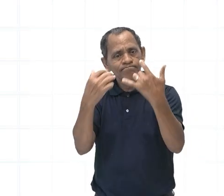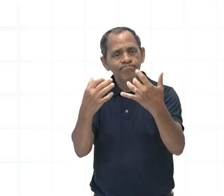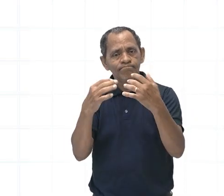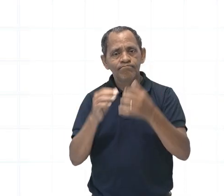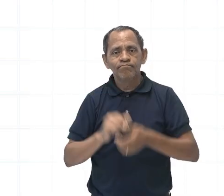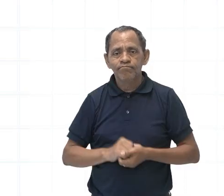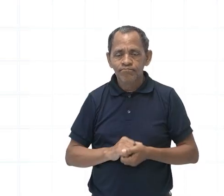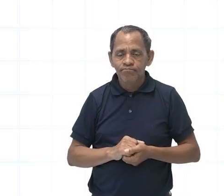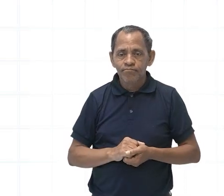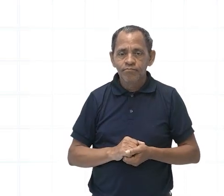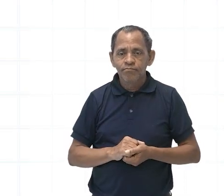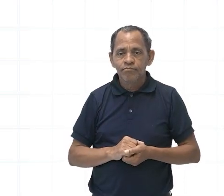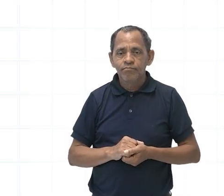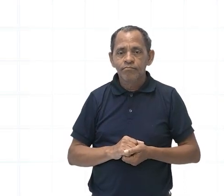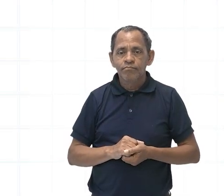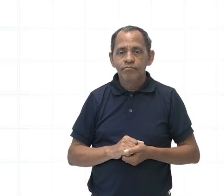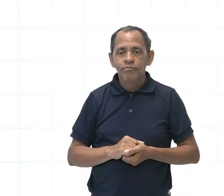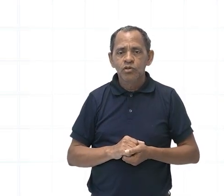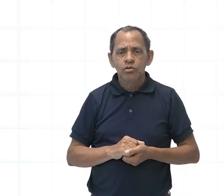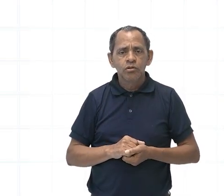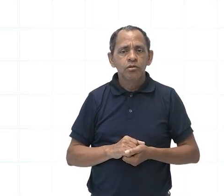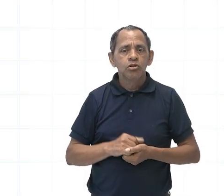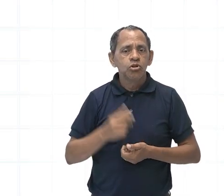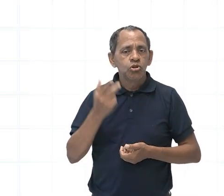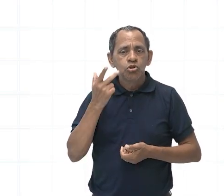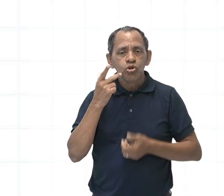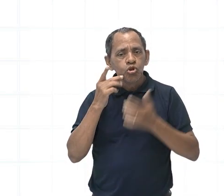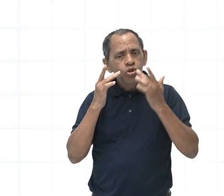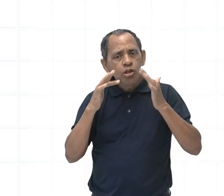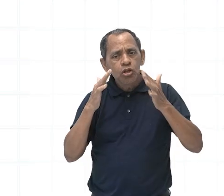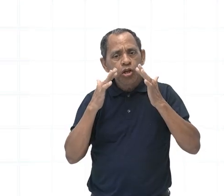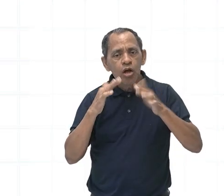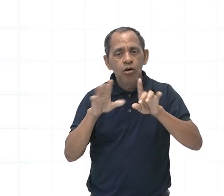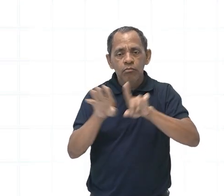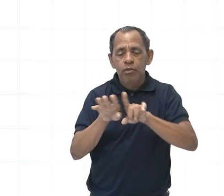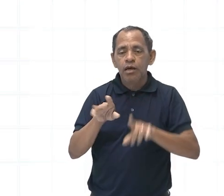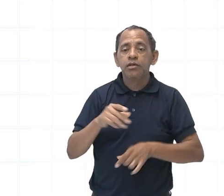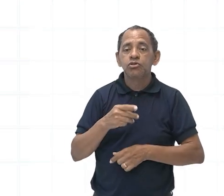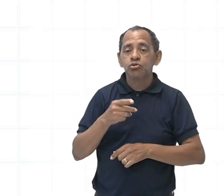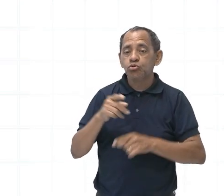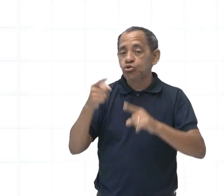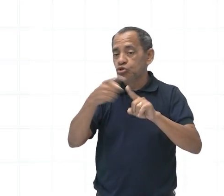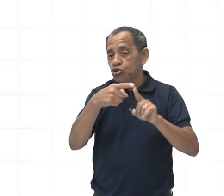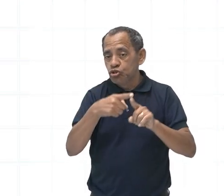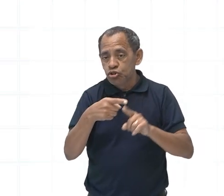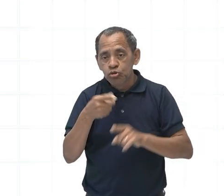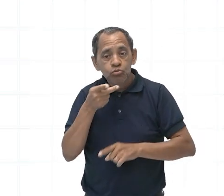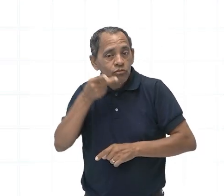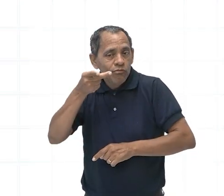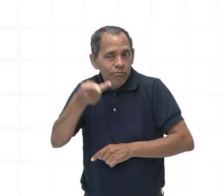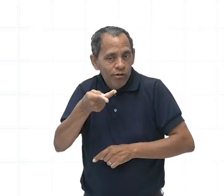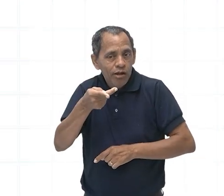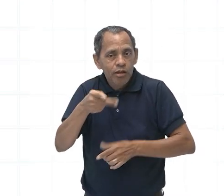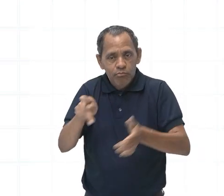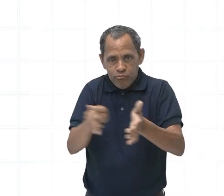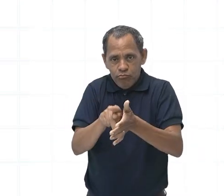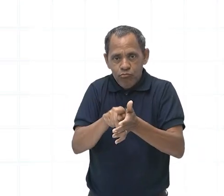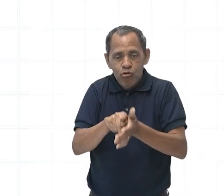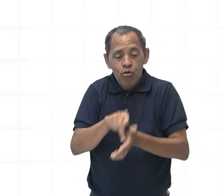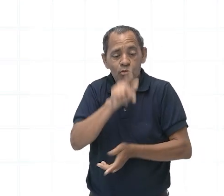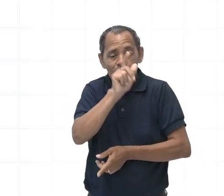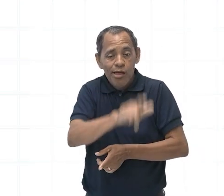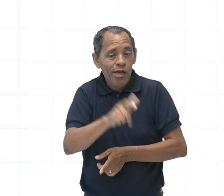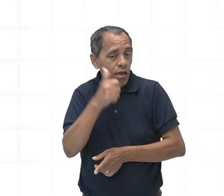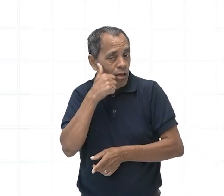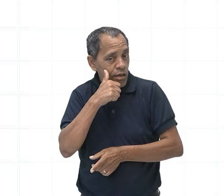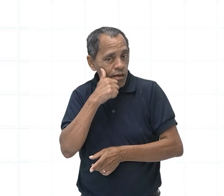natural. Mas o sotaque dela gerou estranhamento até para pessoas do